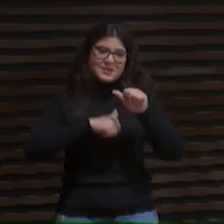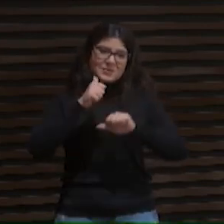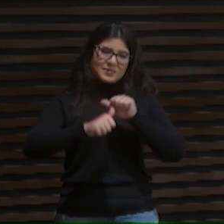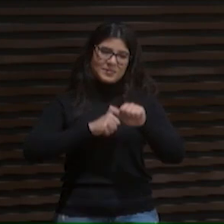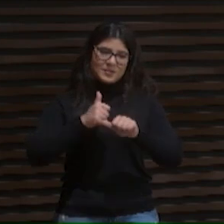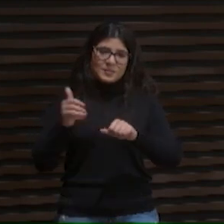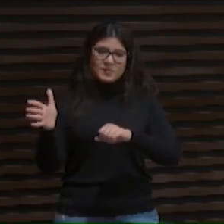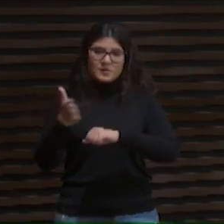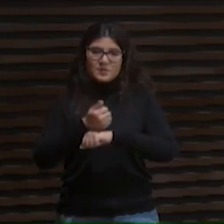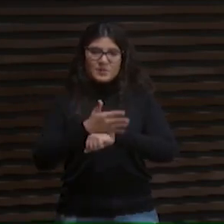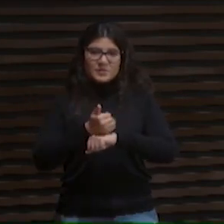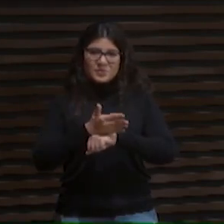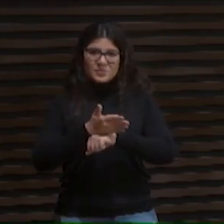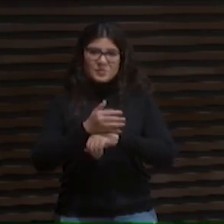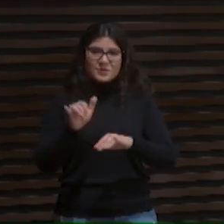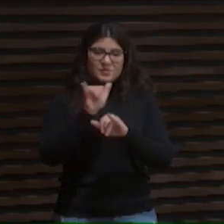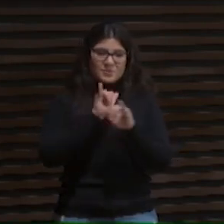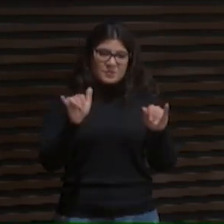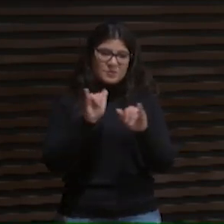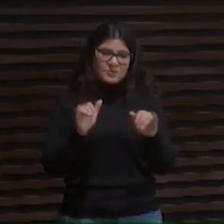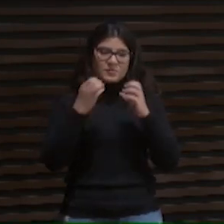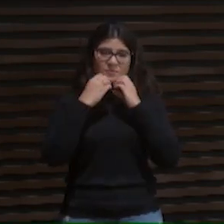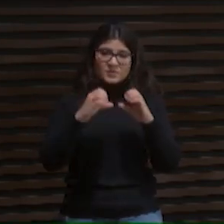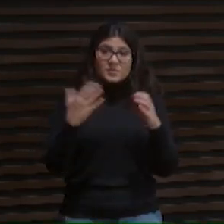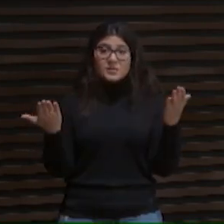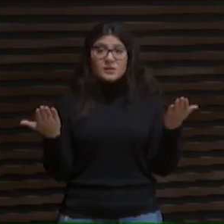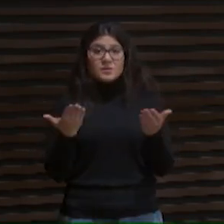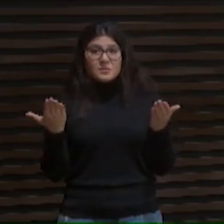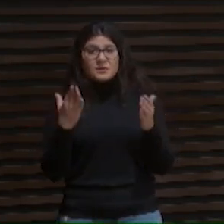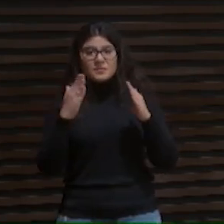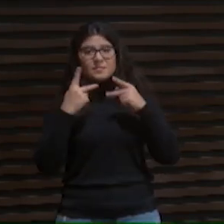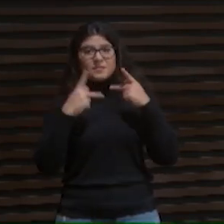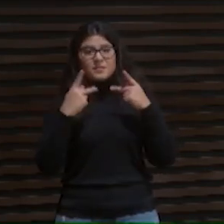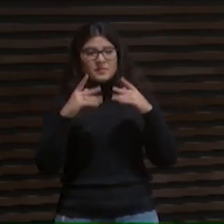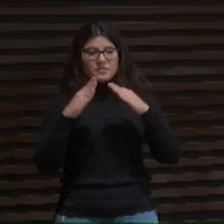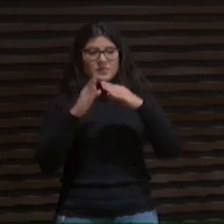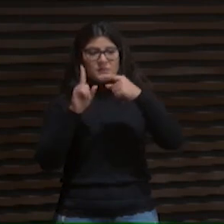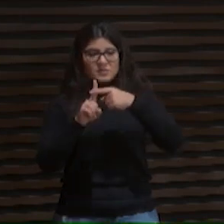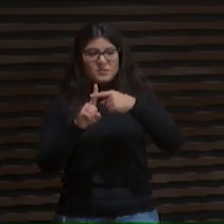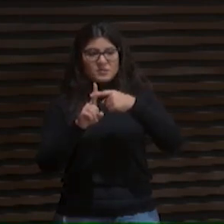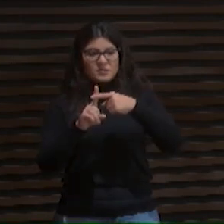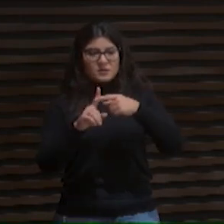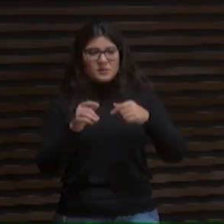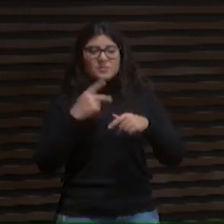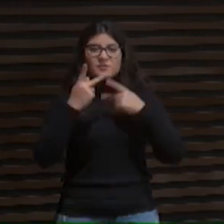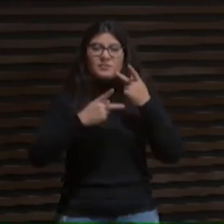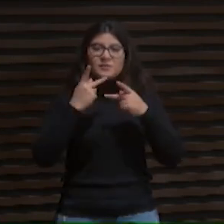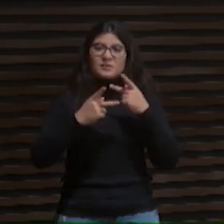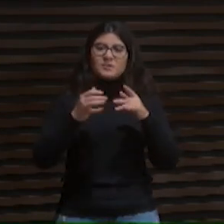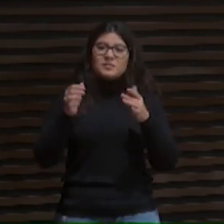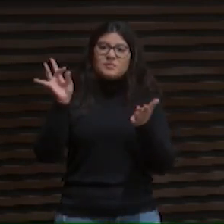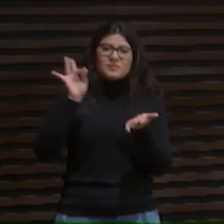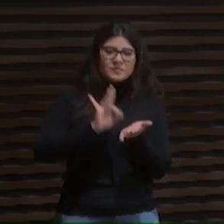embaixador do caminho. E logo pregava nas sinagogas, afirmando que Cristo é o Filho